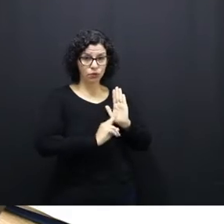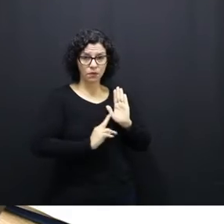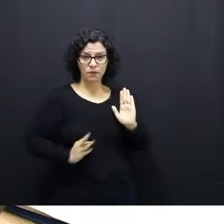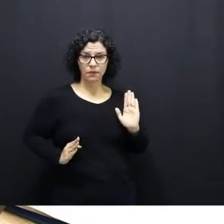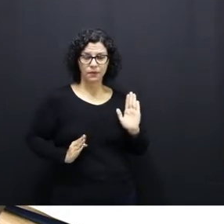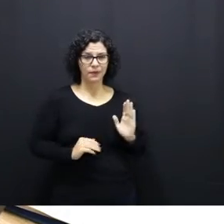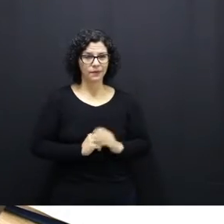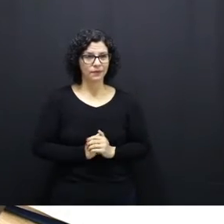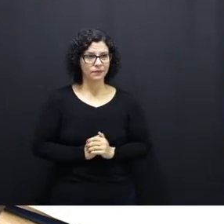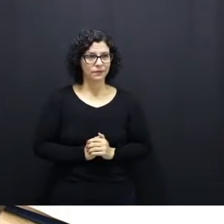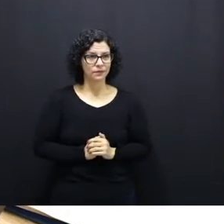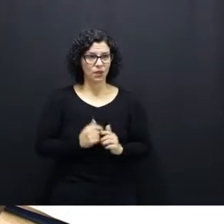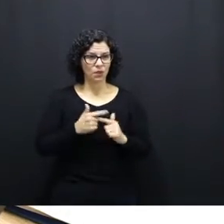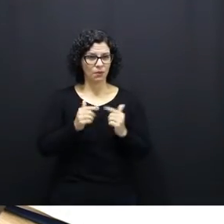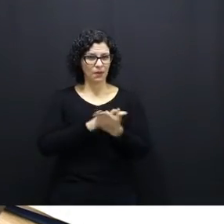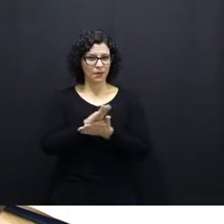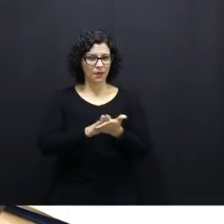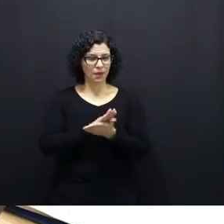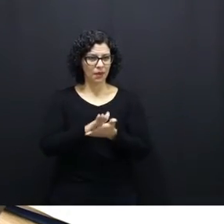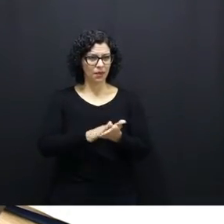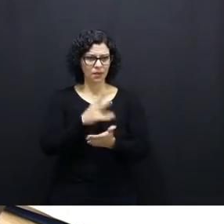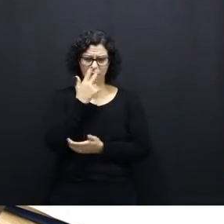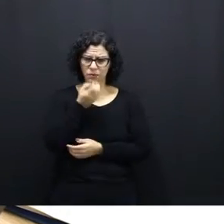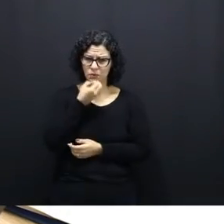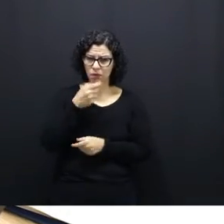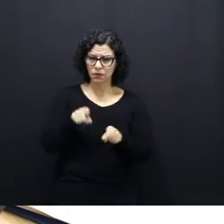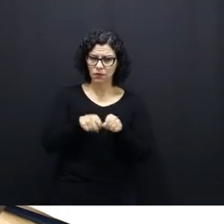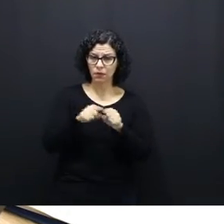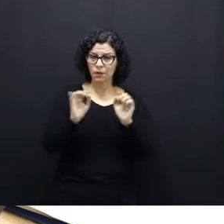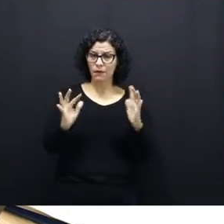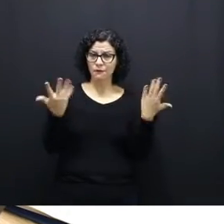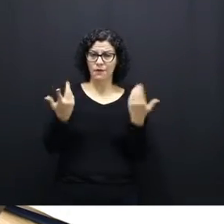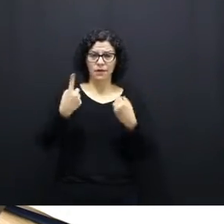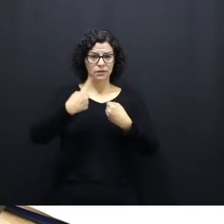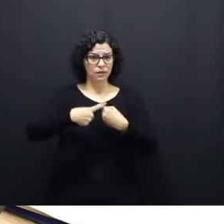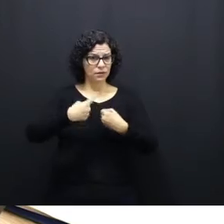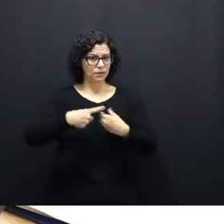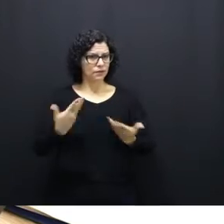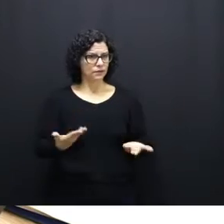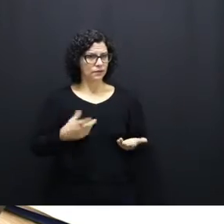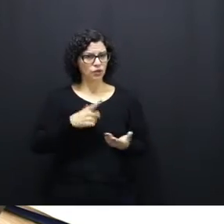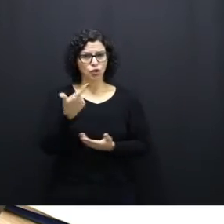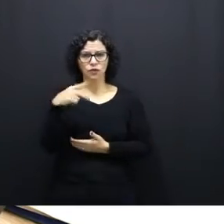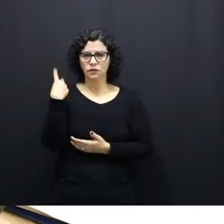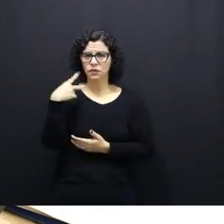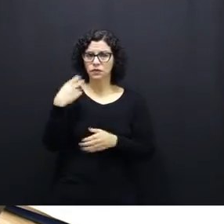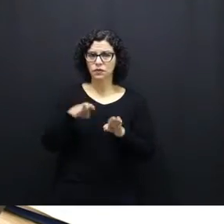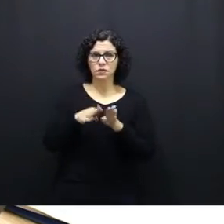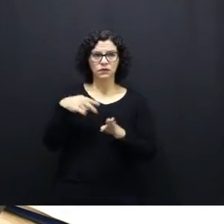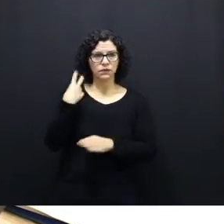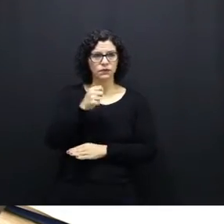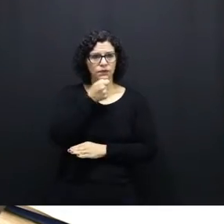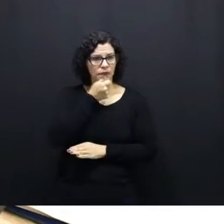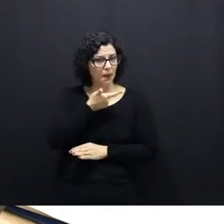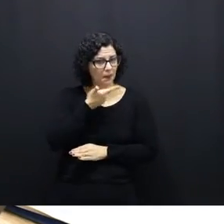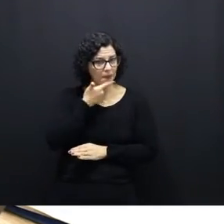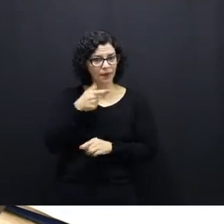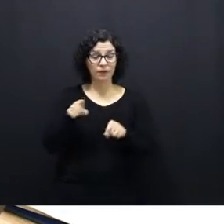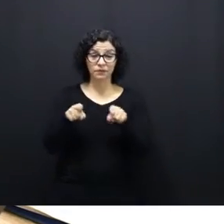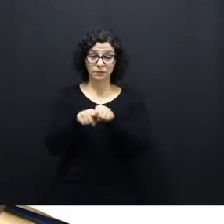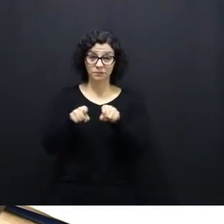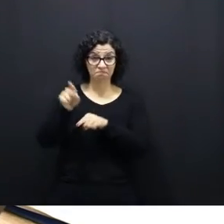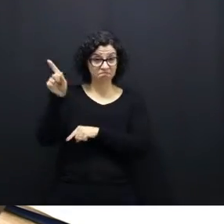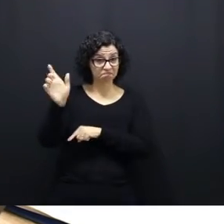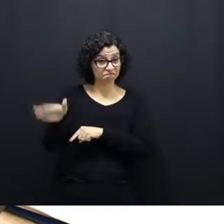nome tem nada demais gente acho que ela botão bom é uma festa da cidade acredito deve ter outros vereadores aqui como Vereador Abílio que também